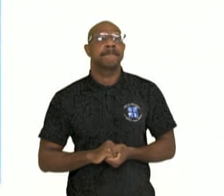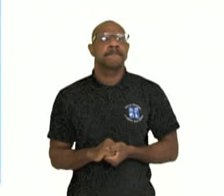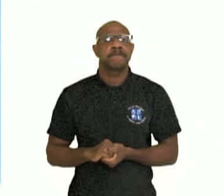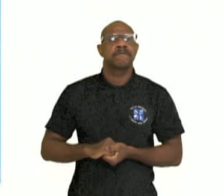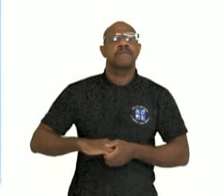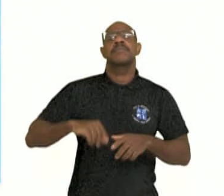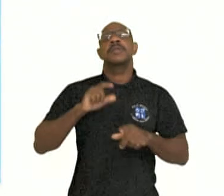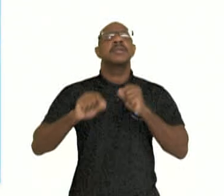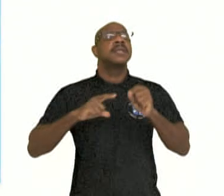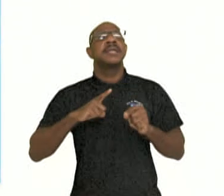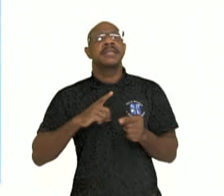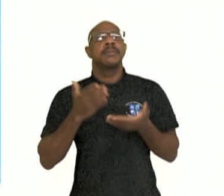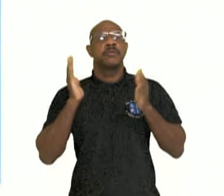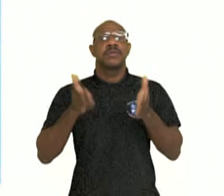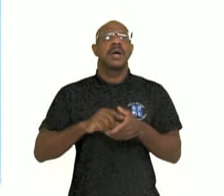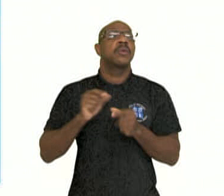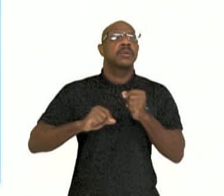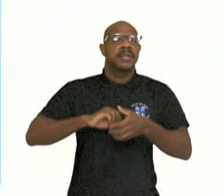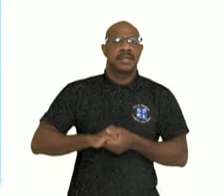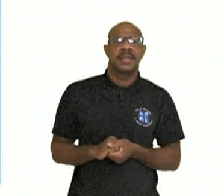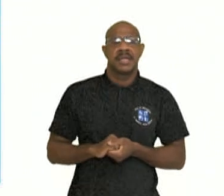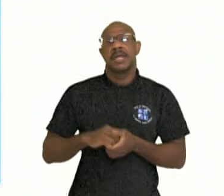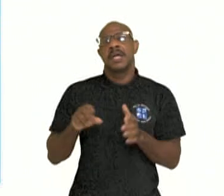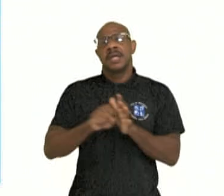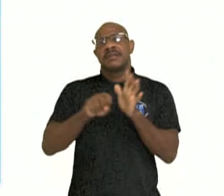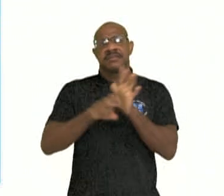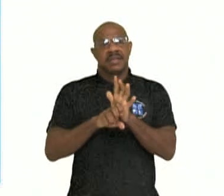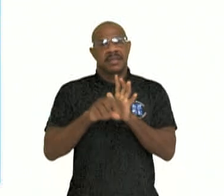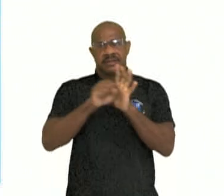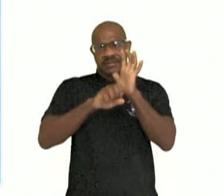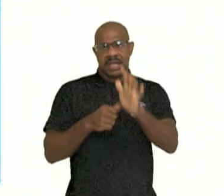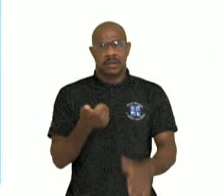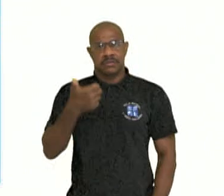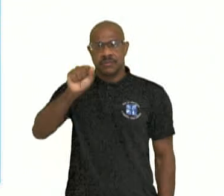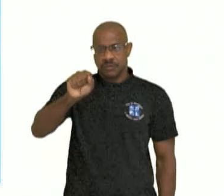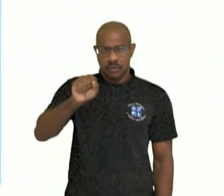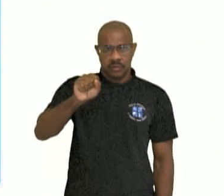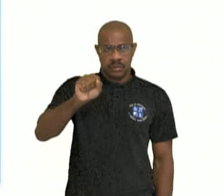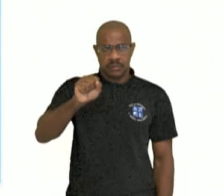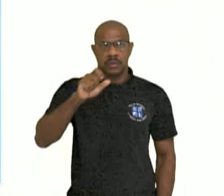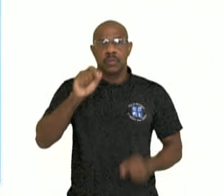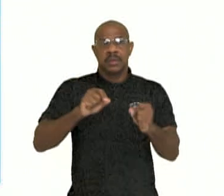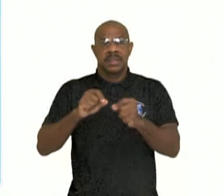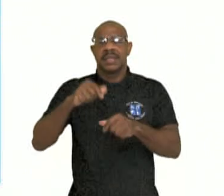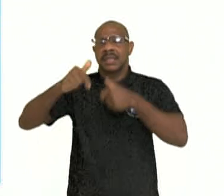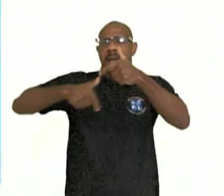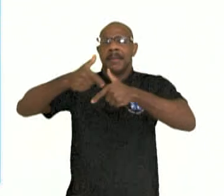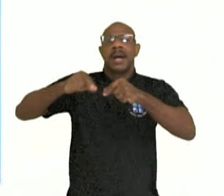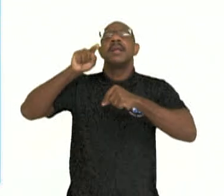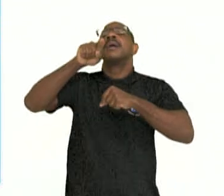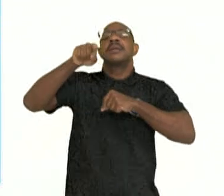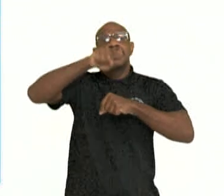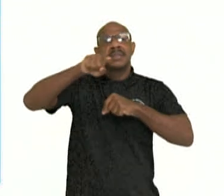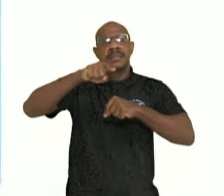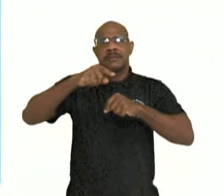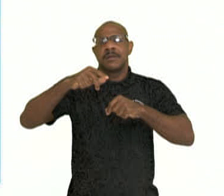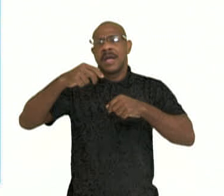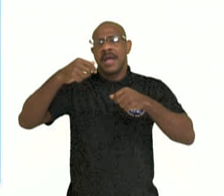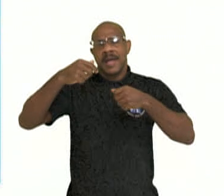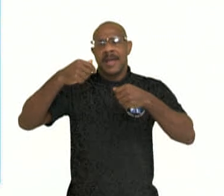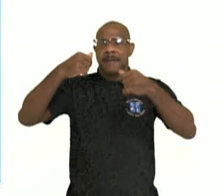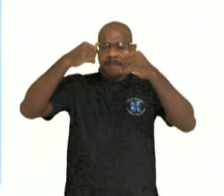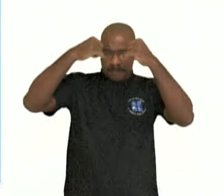ter já no século XVIII atividades como a mineração e a pecuária